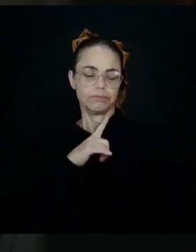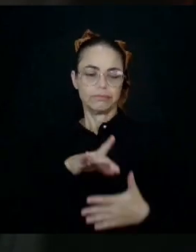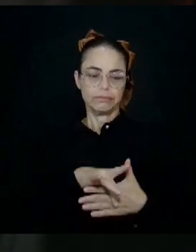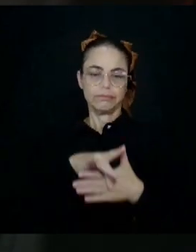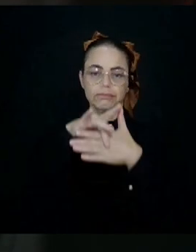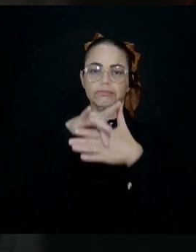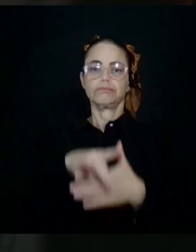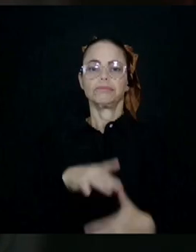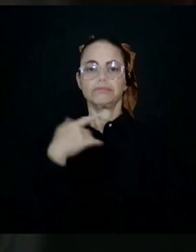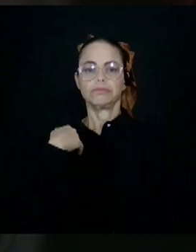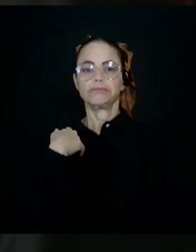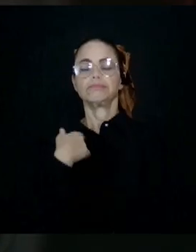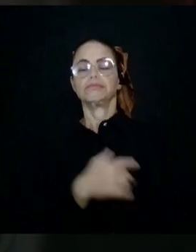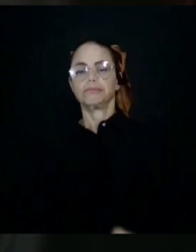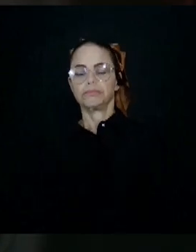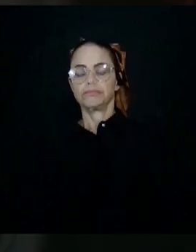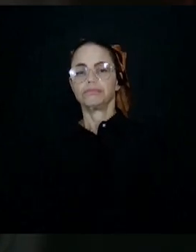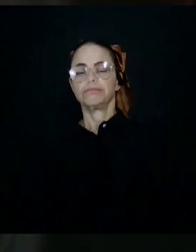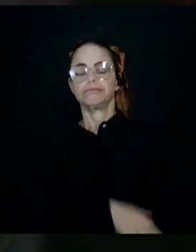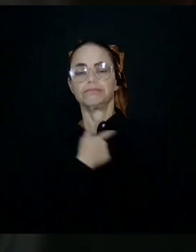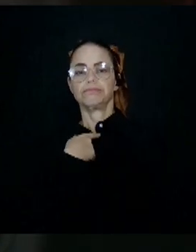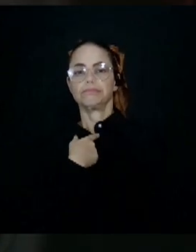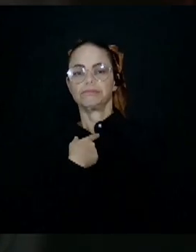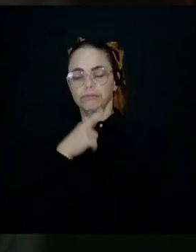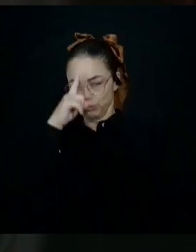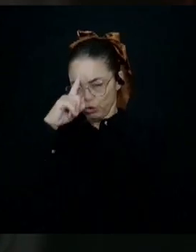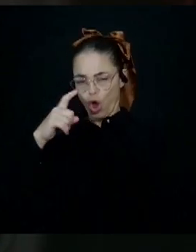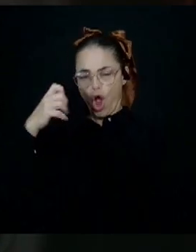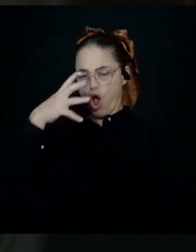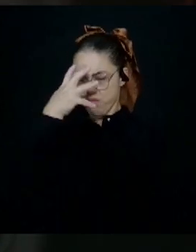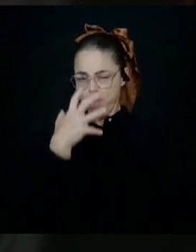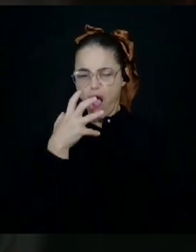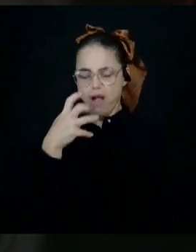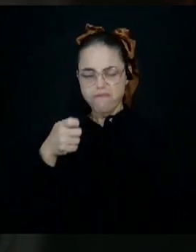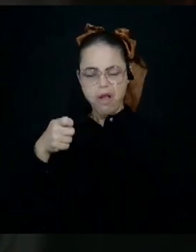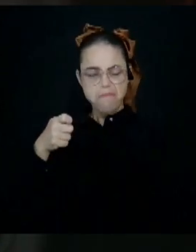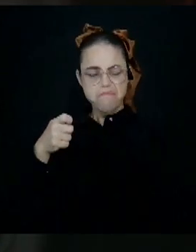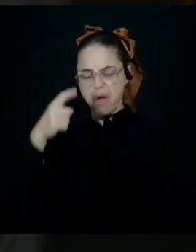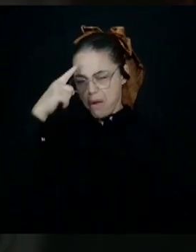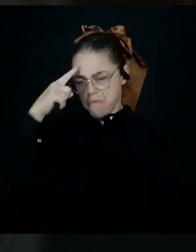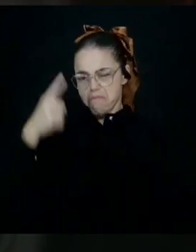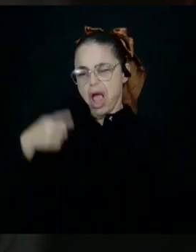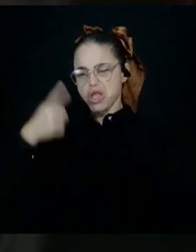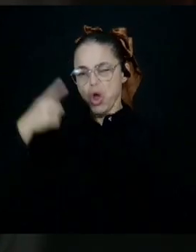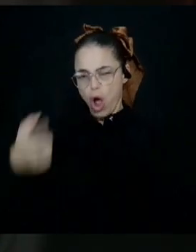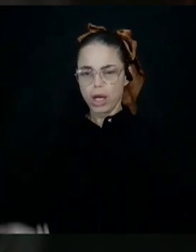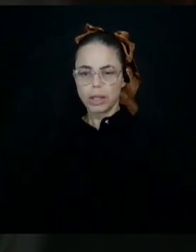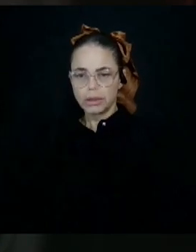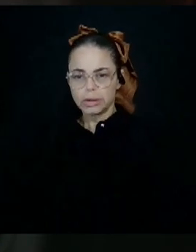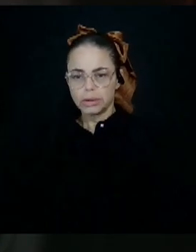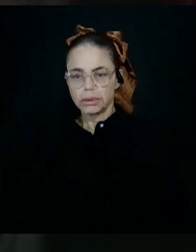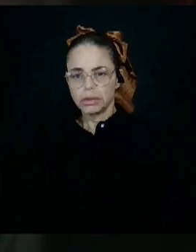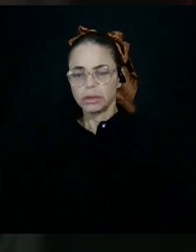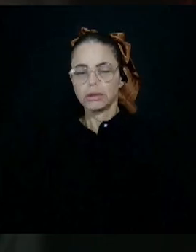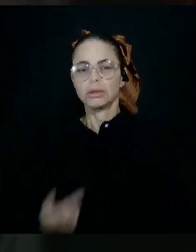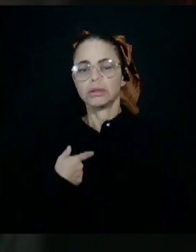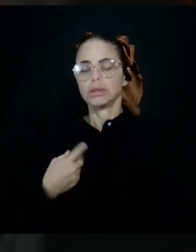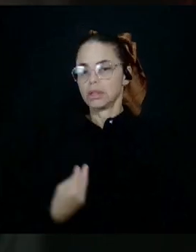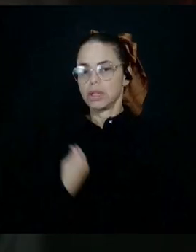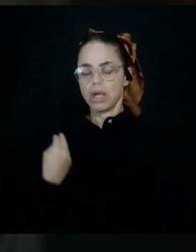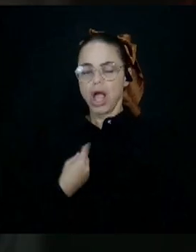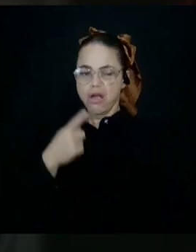o rótulo de mandona é público e notório, isso não tem nem que ver, ela tem que conviver com isso, né? E quando